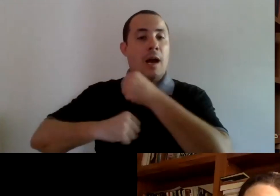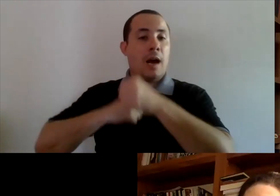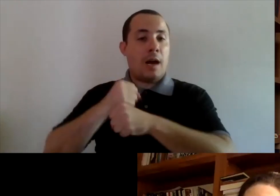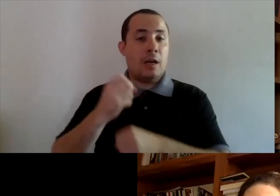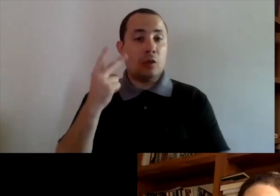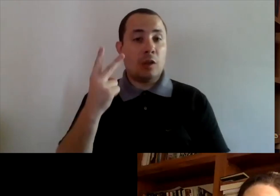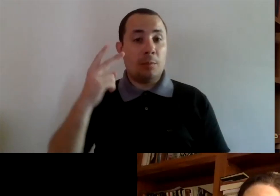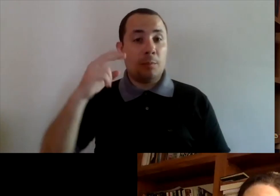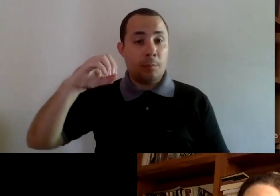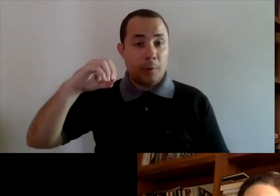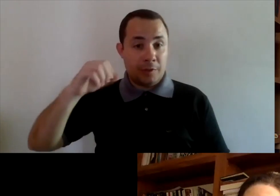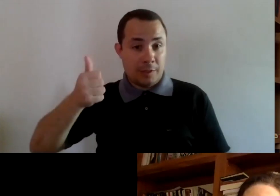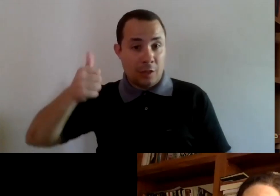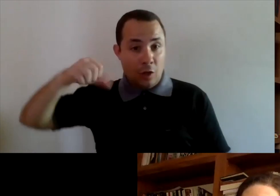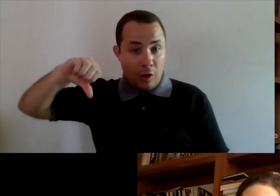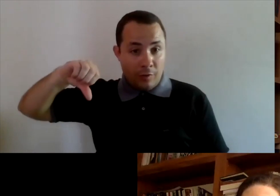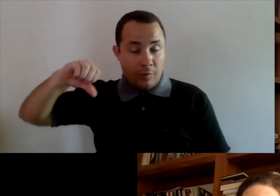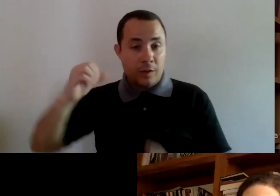para